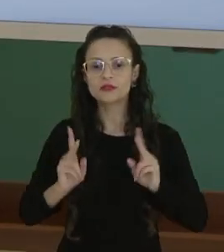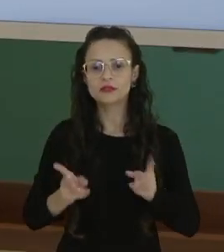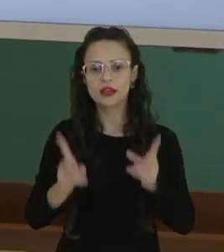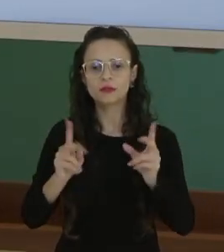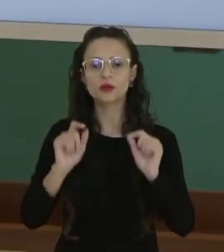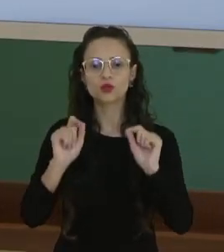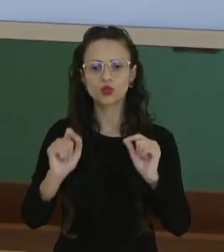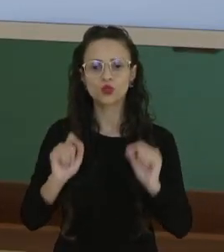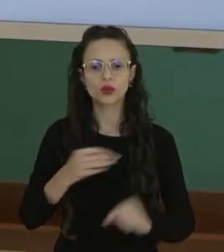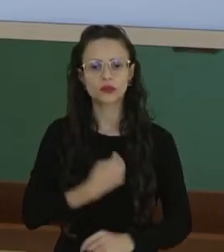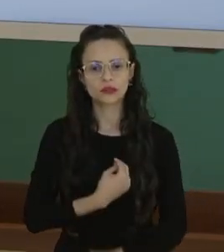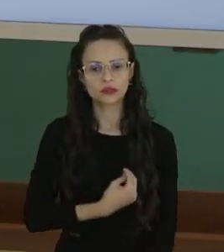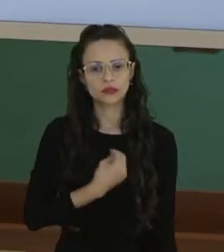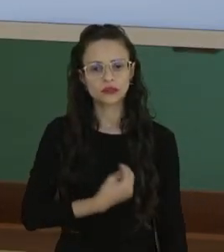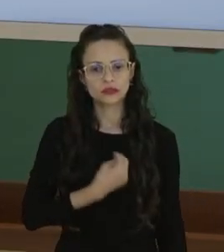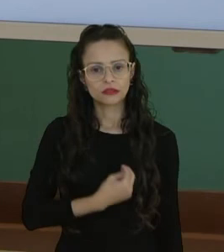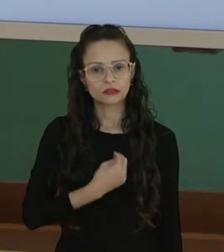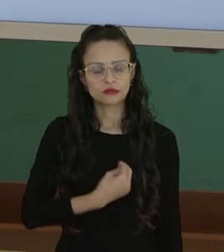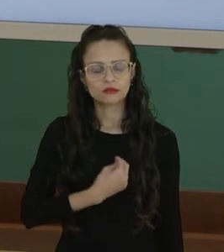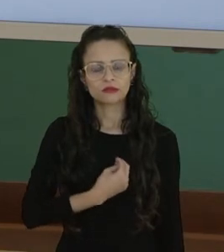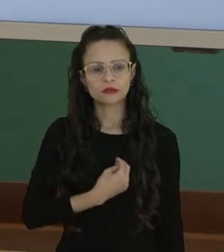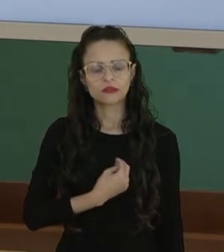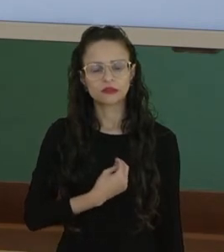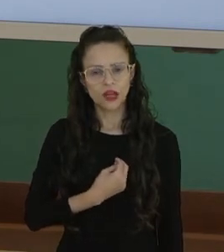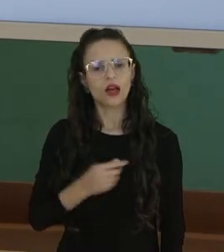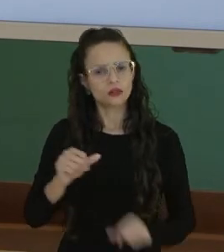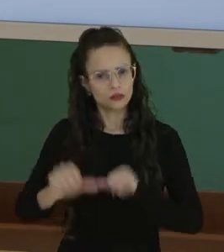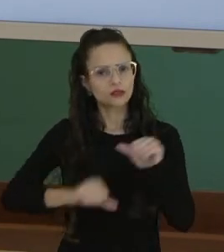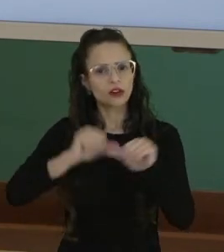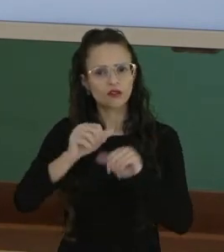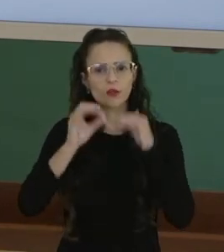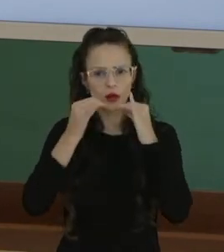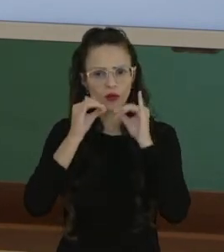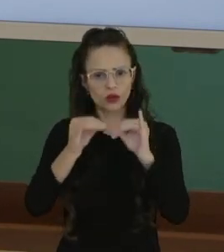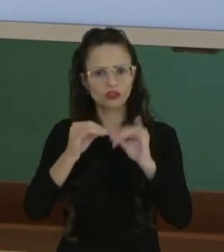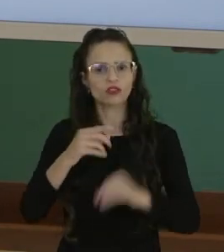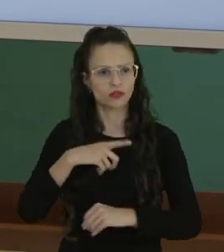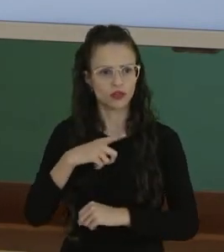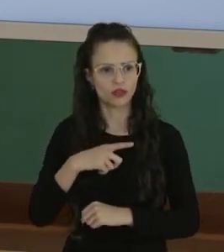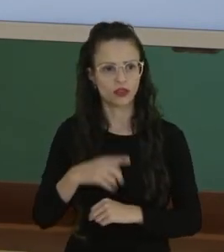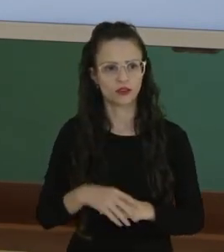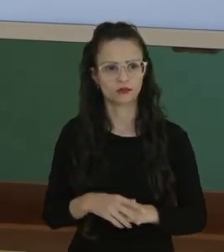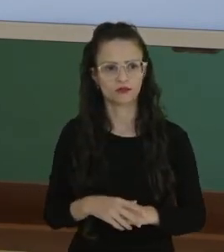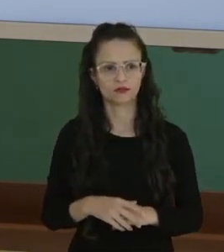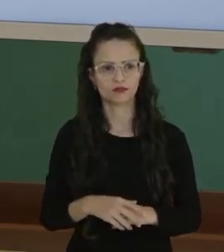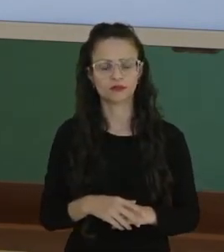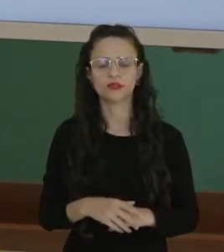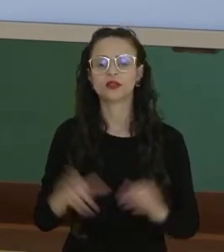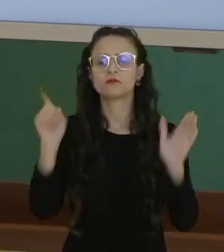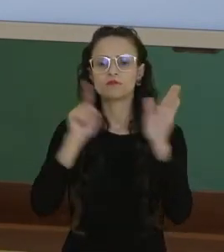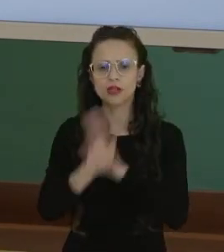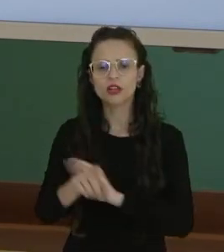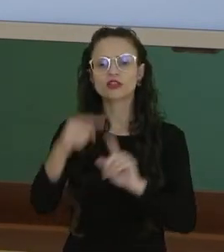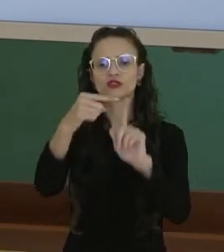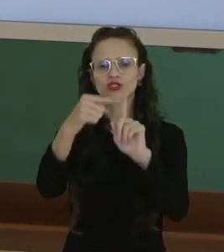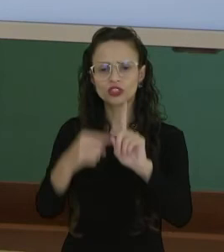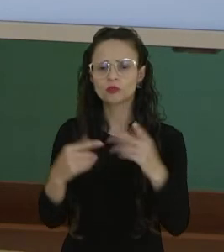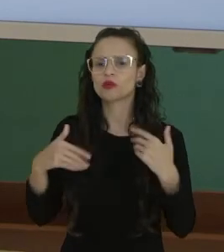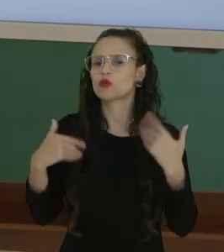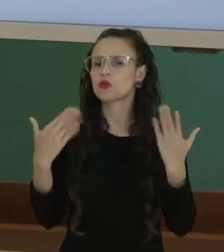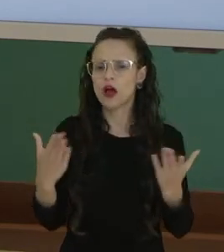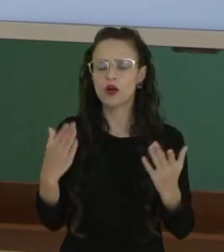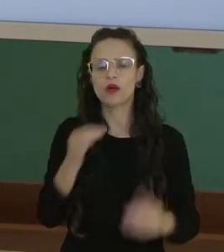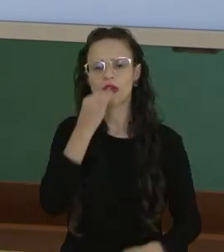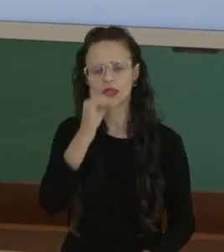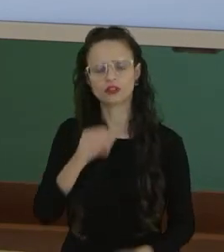ele está tendo transformações de energia, certo? Eu quero saber o seguinte: que tipo de energias são possíveis